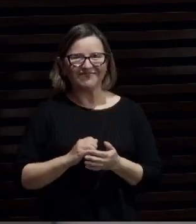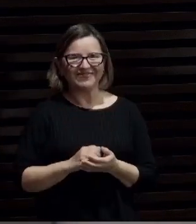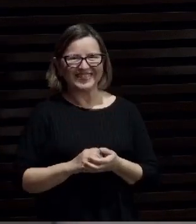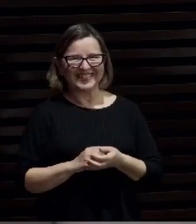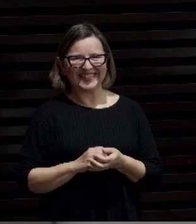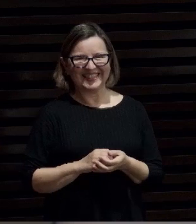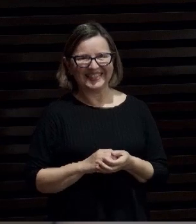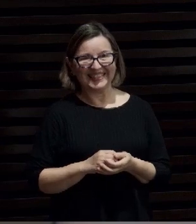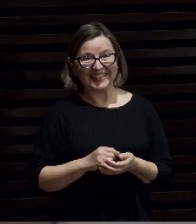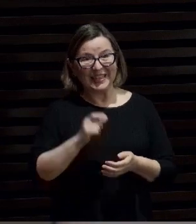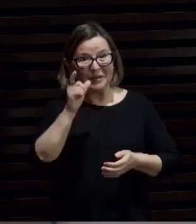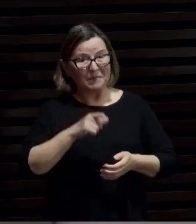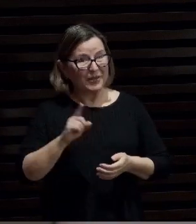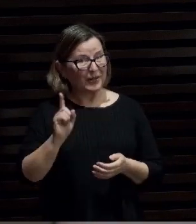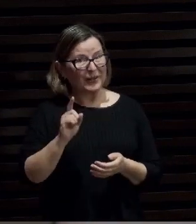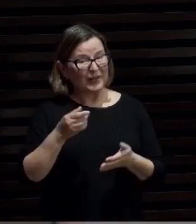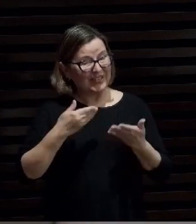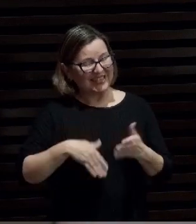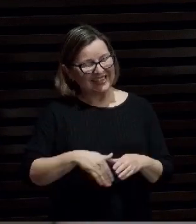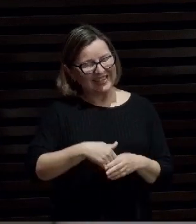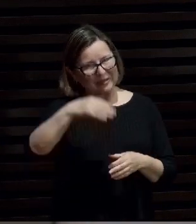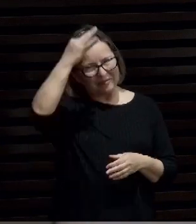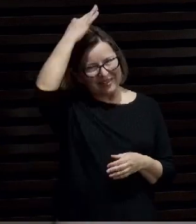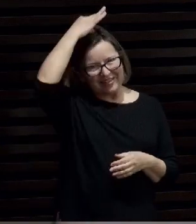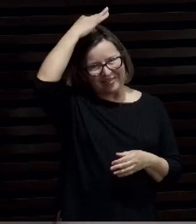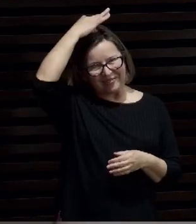quem não nascer de novo,